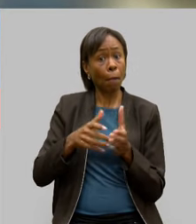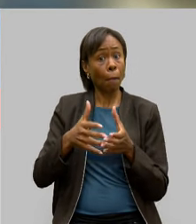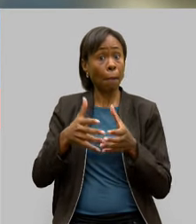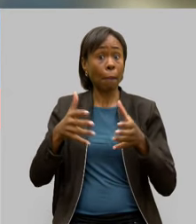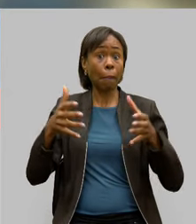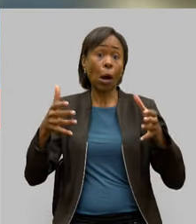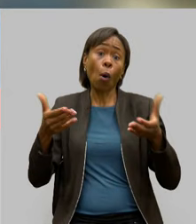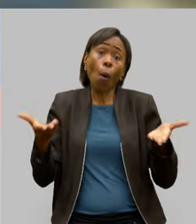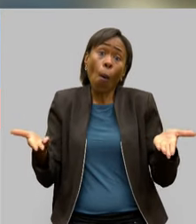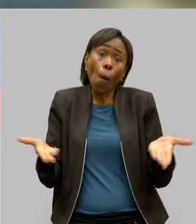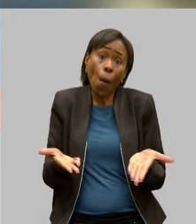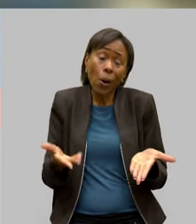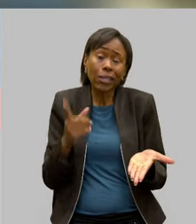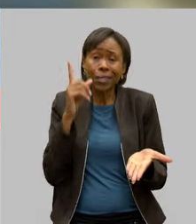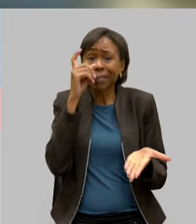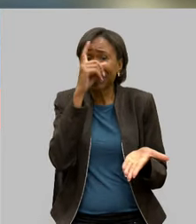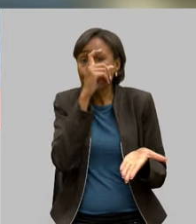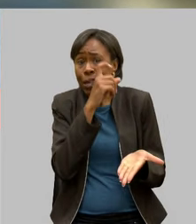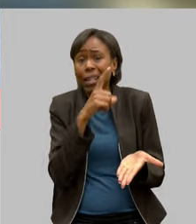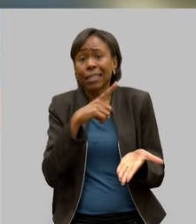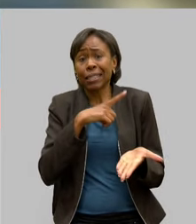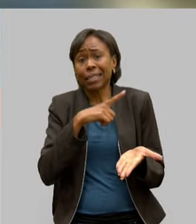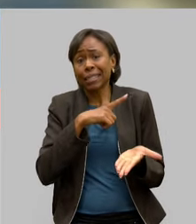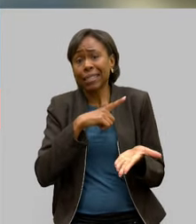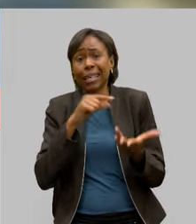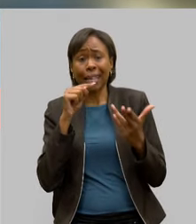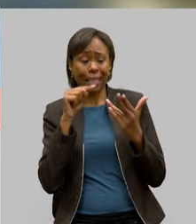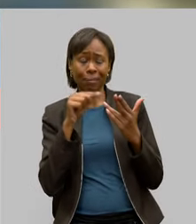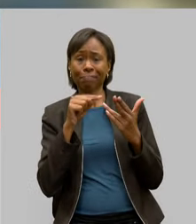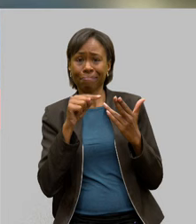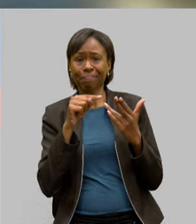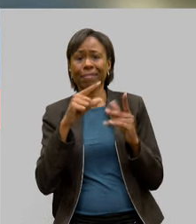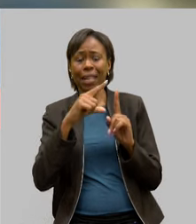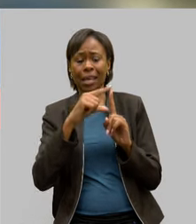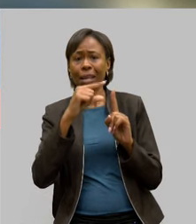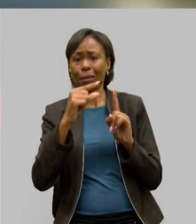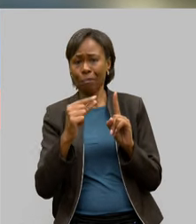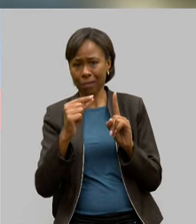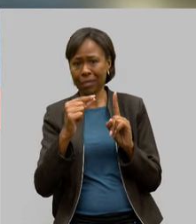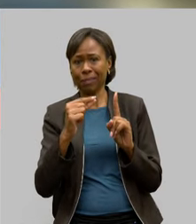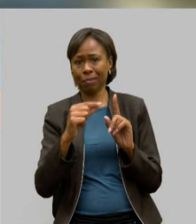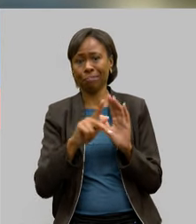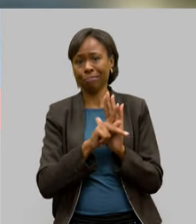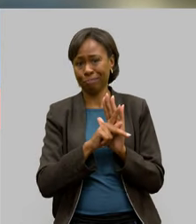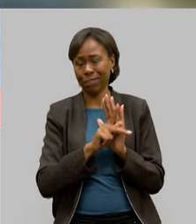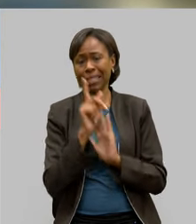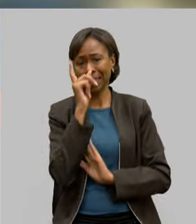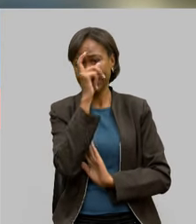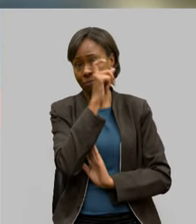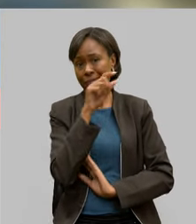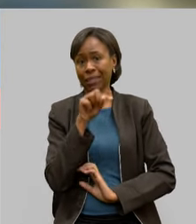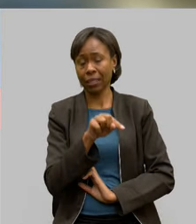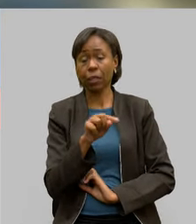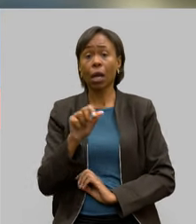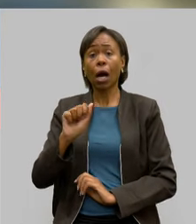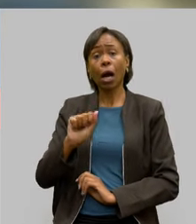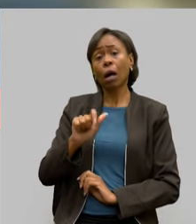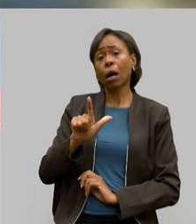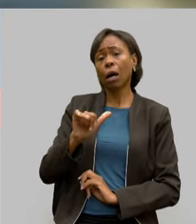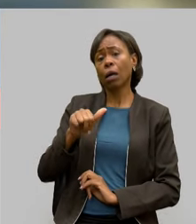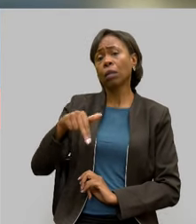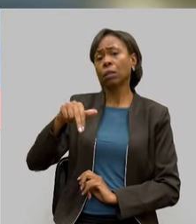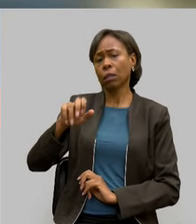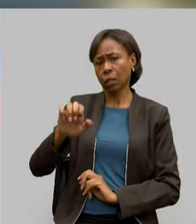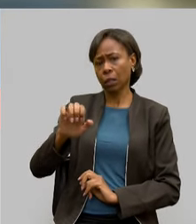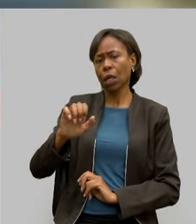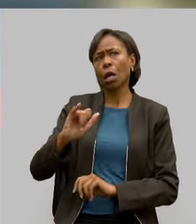hoje é ter o objeto Dee estudo que é a planta né então a saída que a Aline né que nós